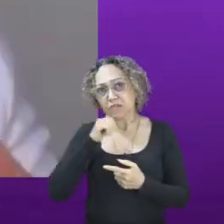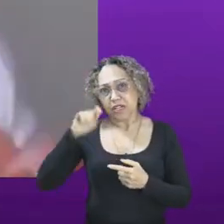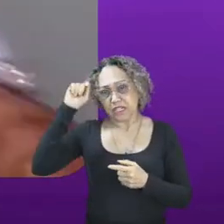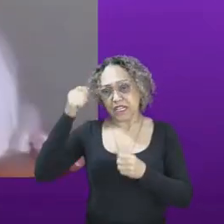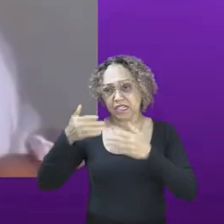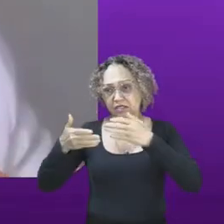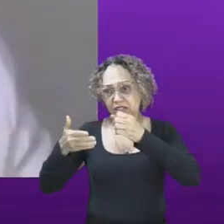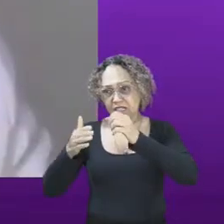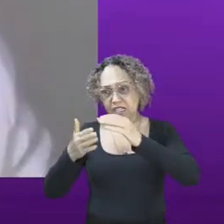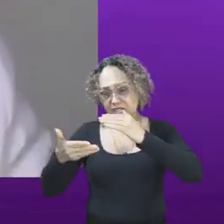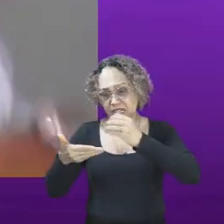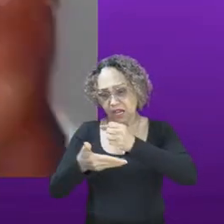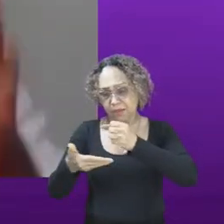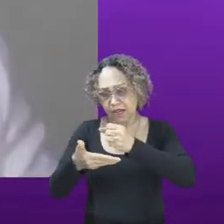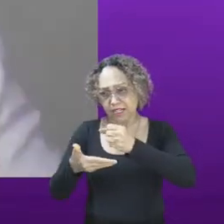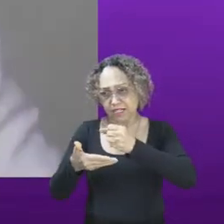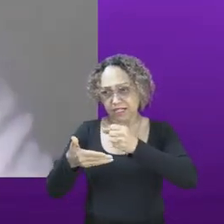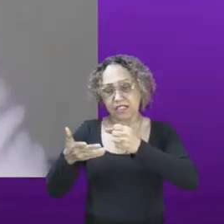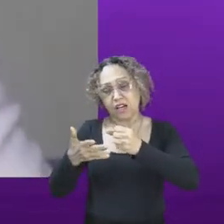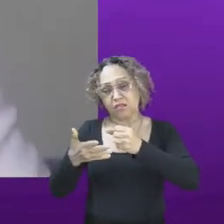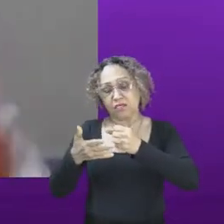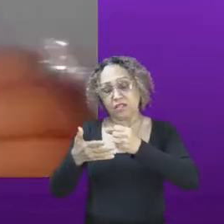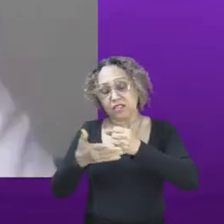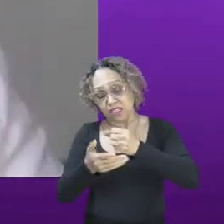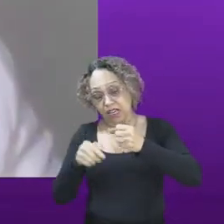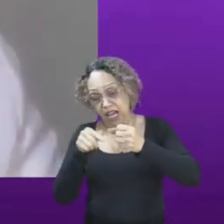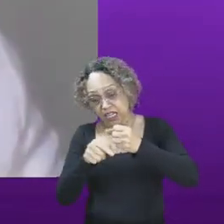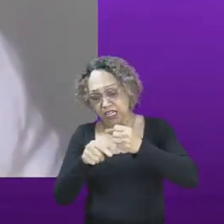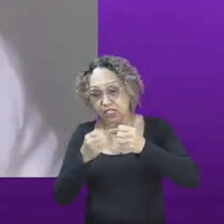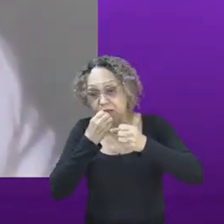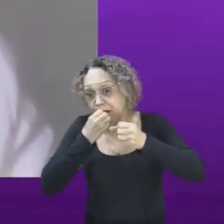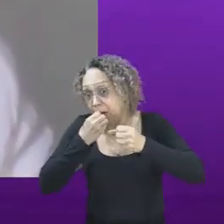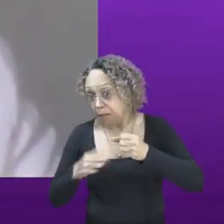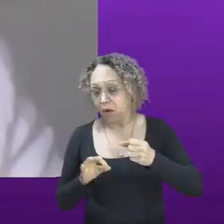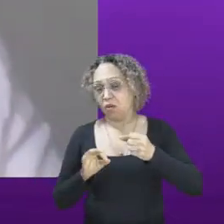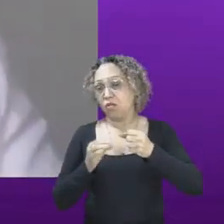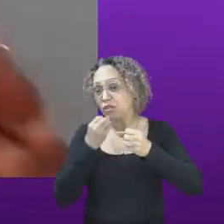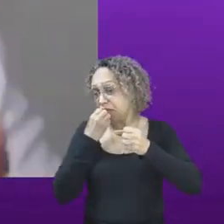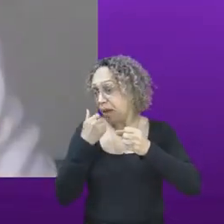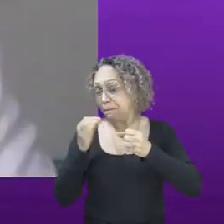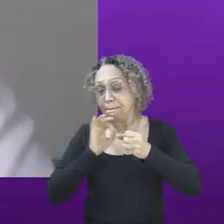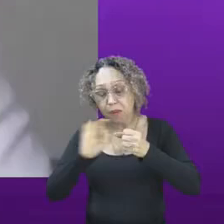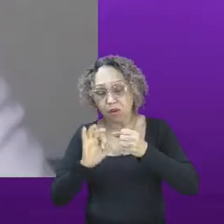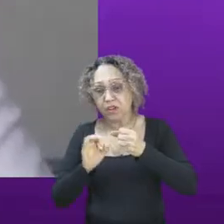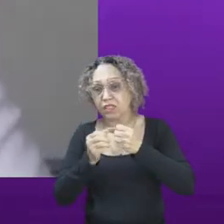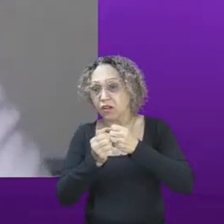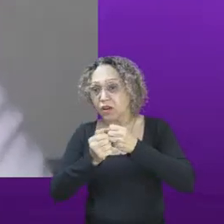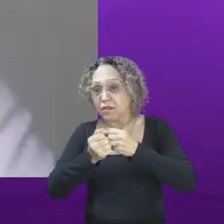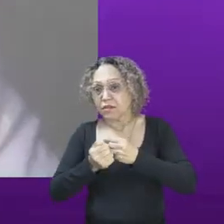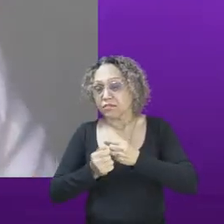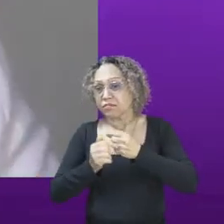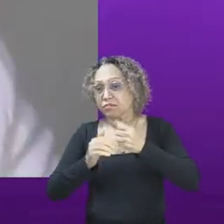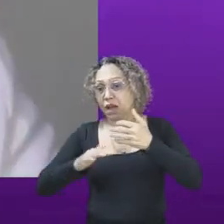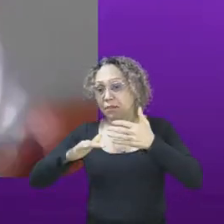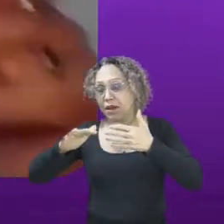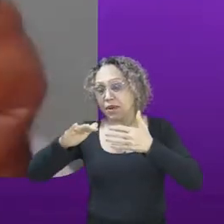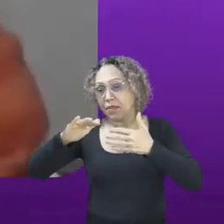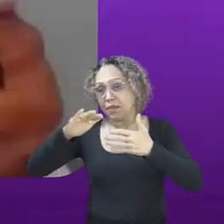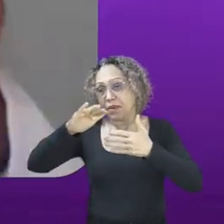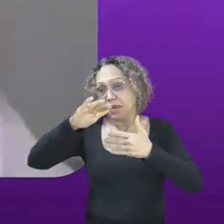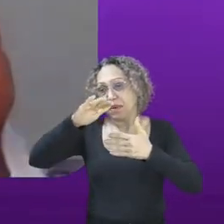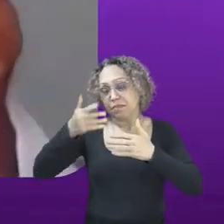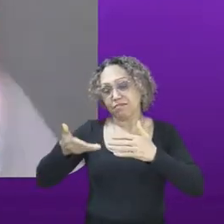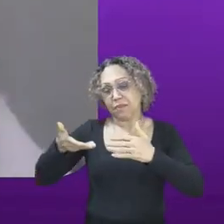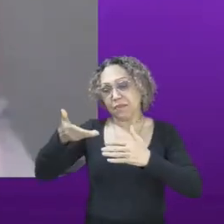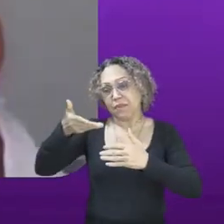de país que a gente quer, né? Por qual projeto de país que nós estamos marchando? E nisso a gente considera que